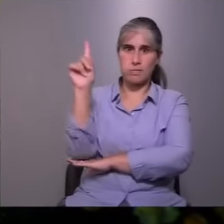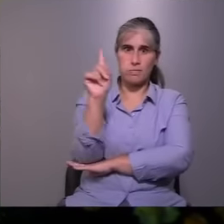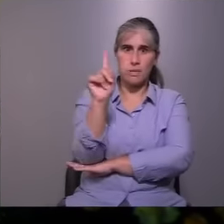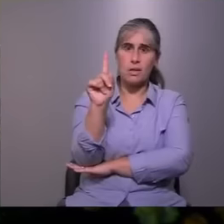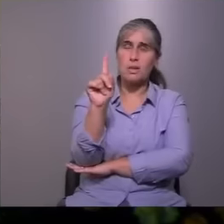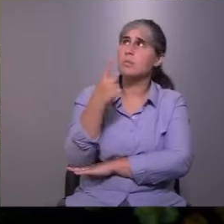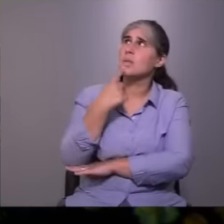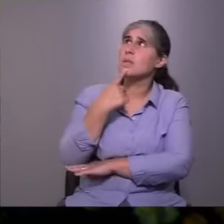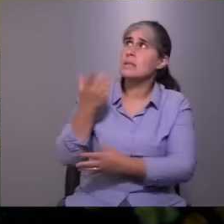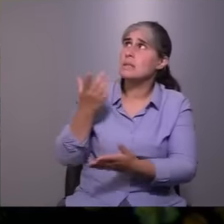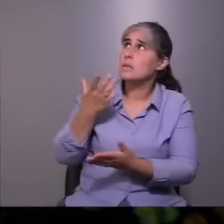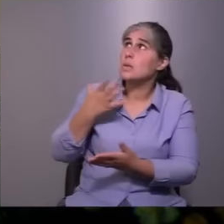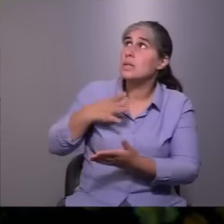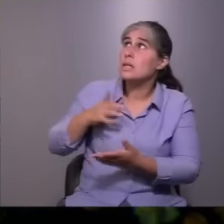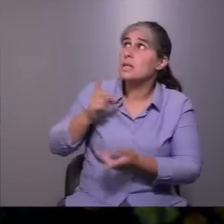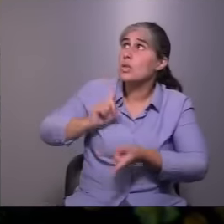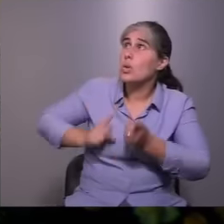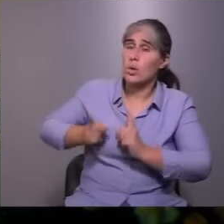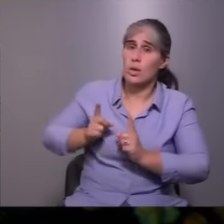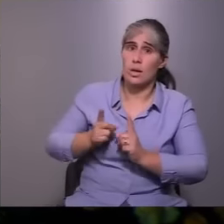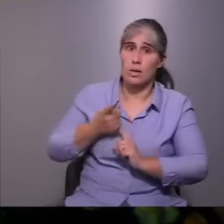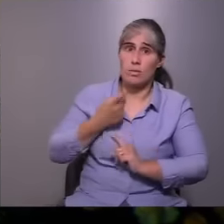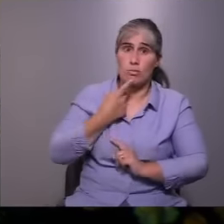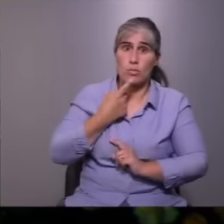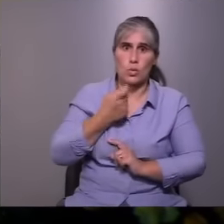Nossa Senhora sobre uma carrasqueira.